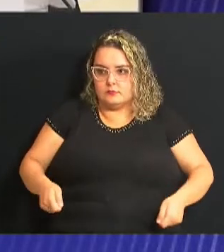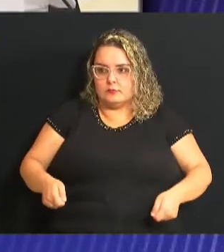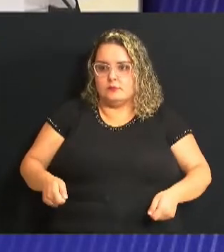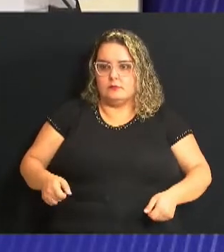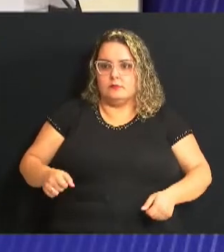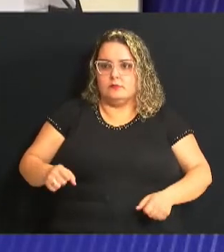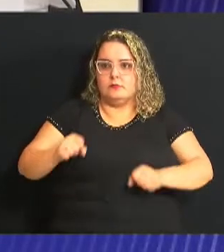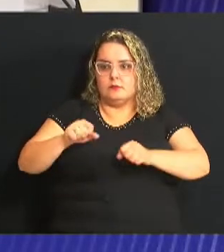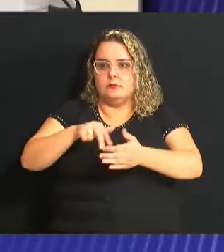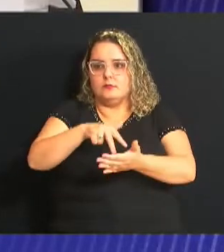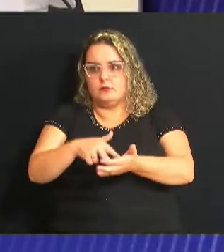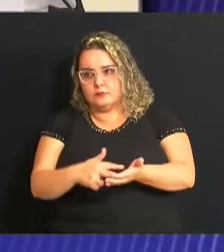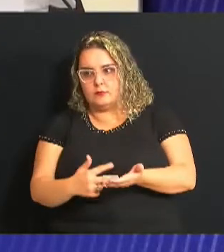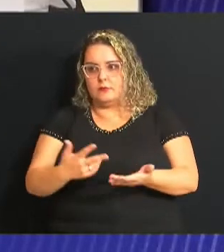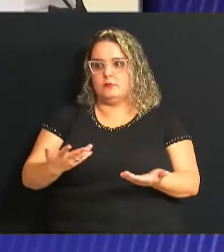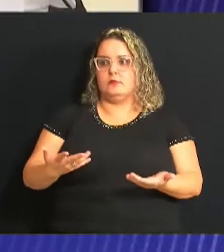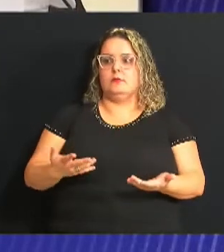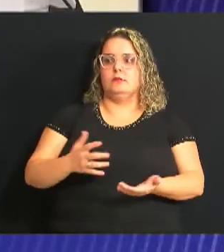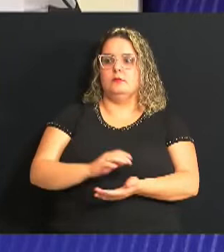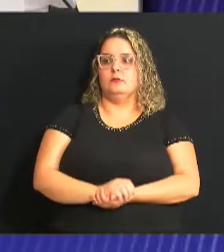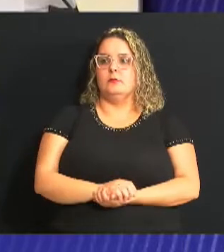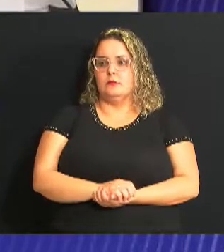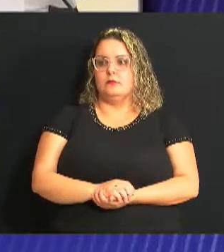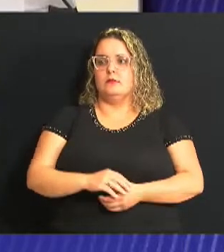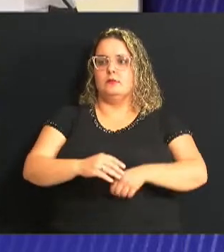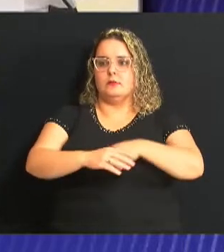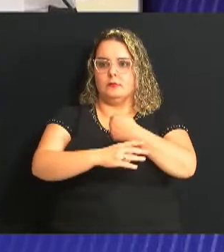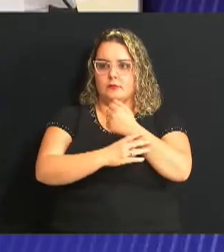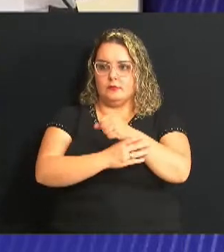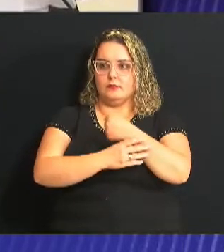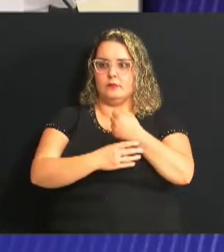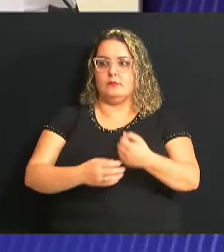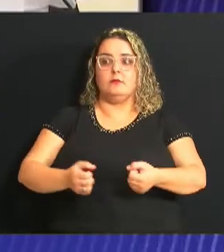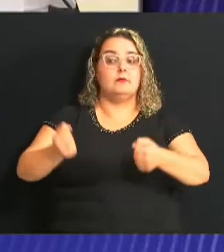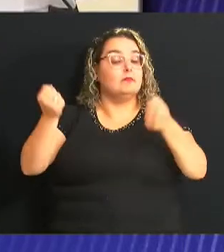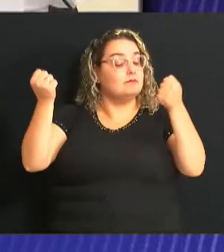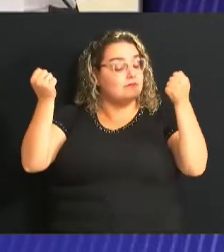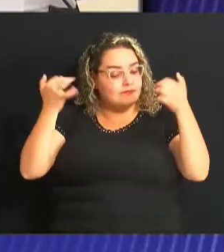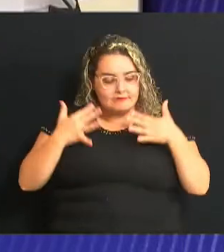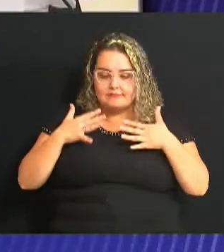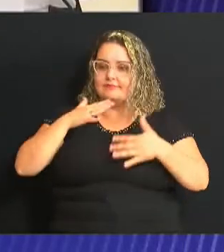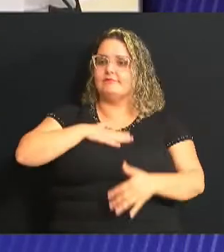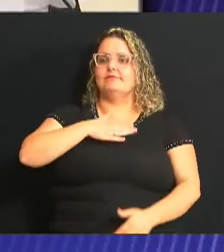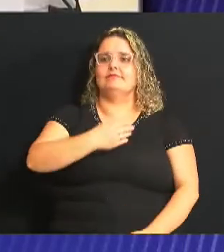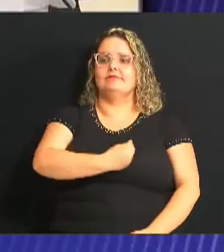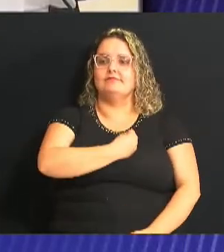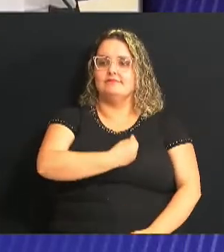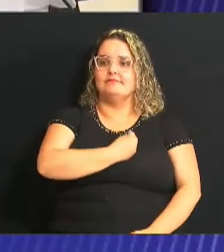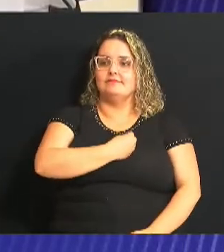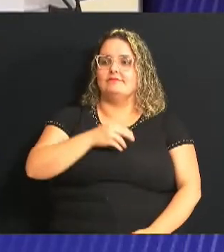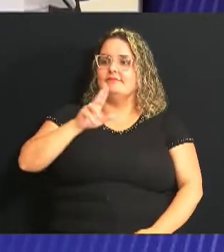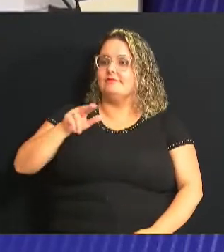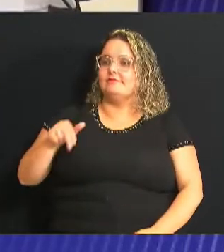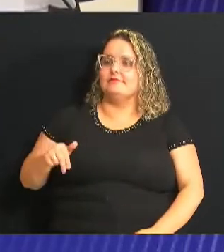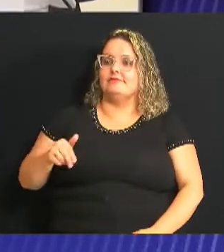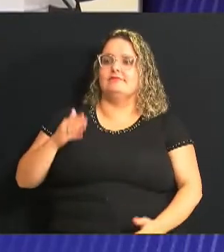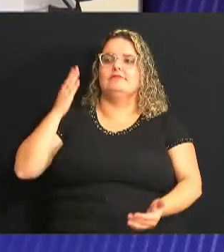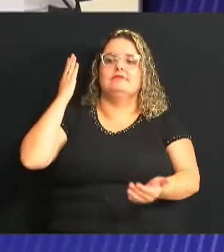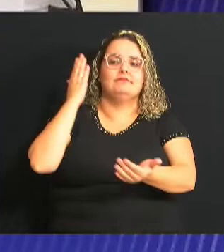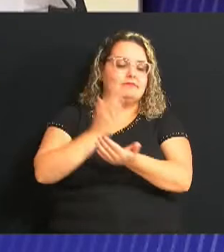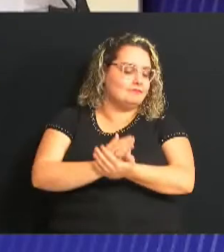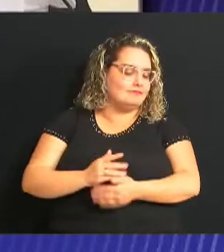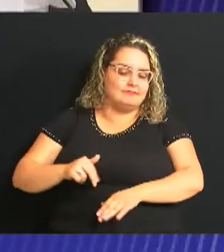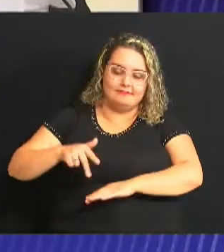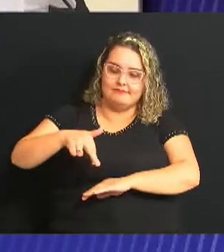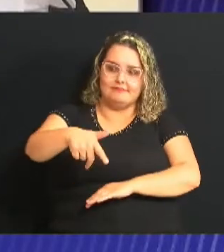poderia cair, mas a fisioterapia dele foi tão abençoada na minha vida, que eu nunca mais parei de andar,